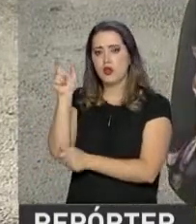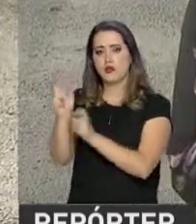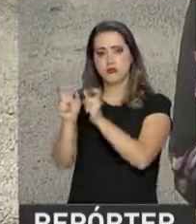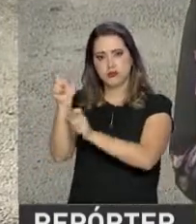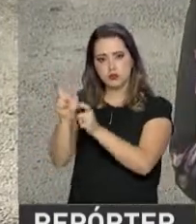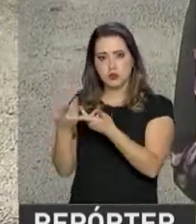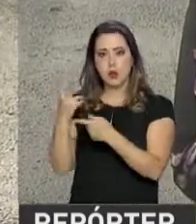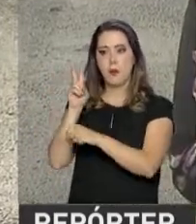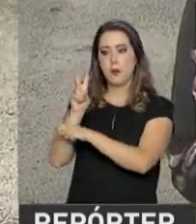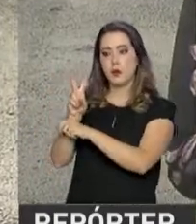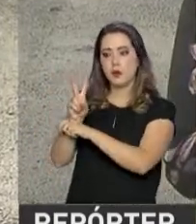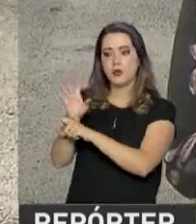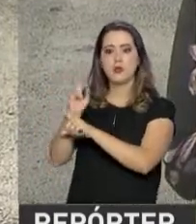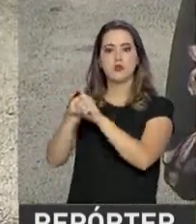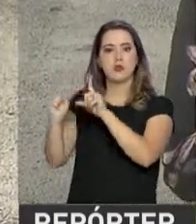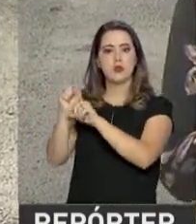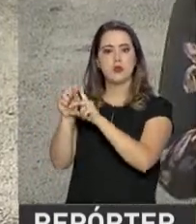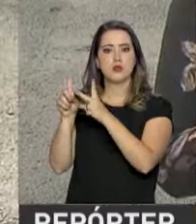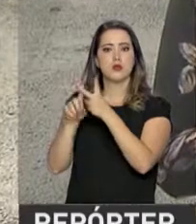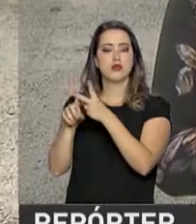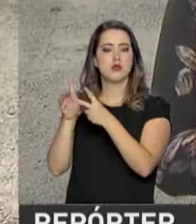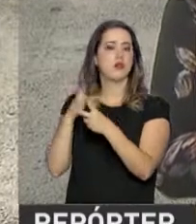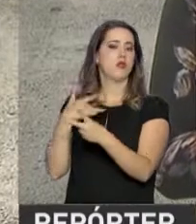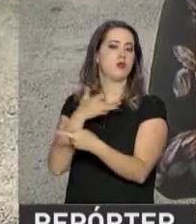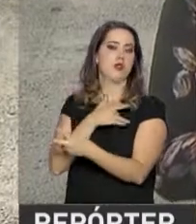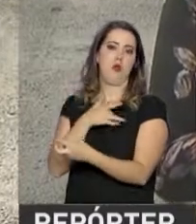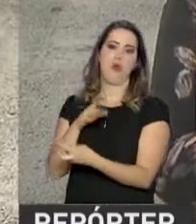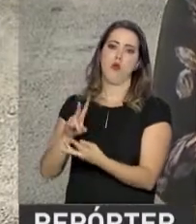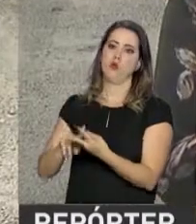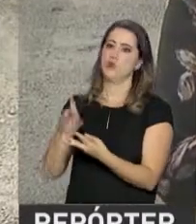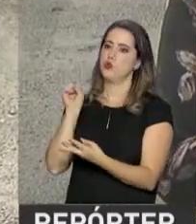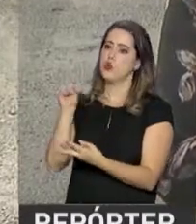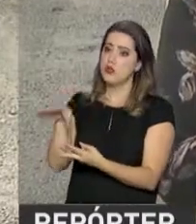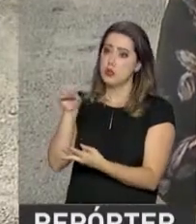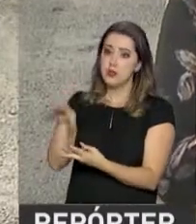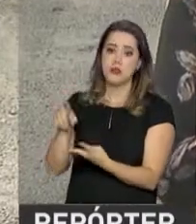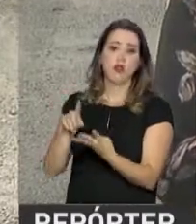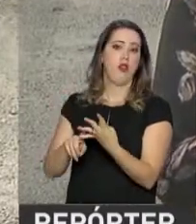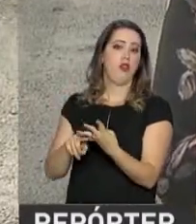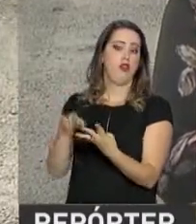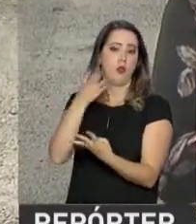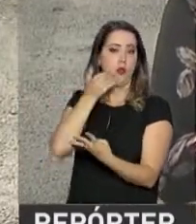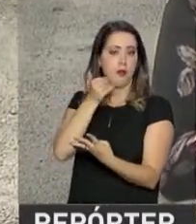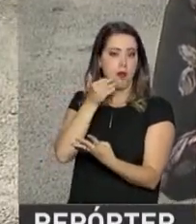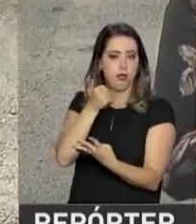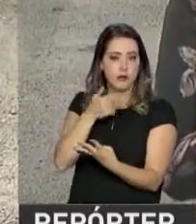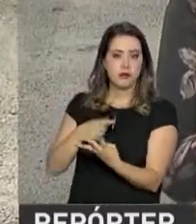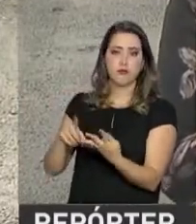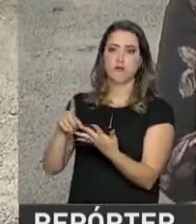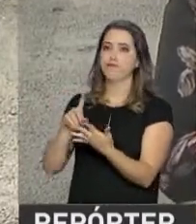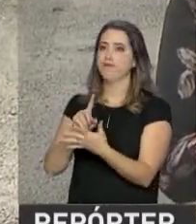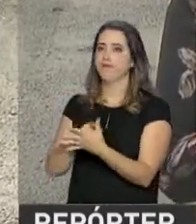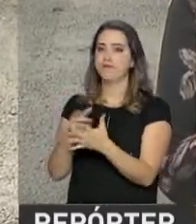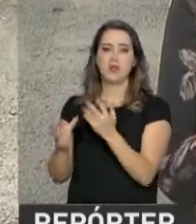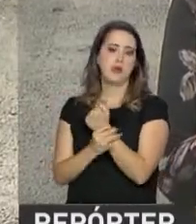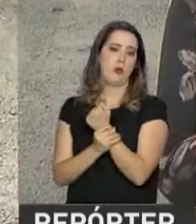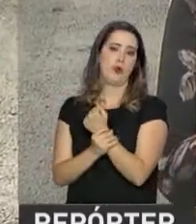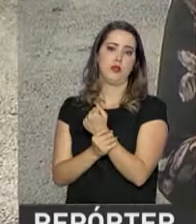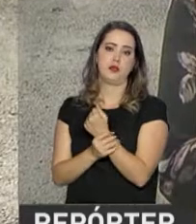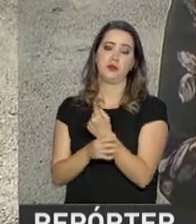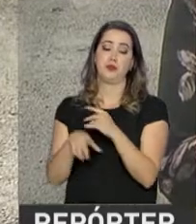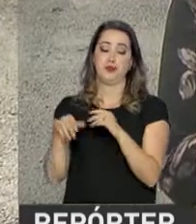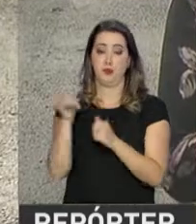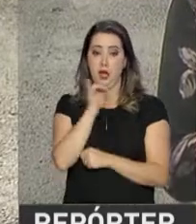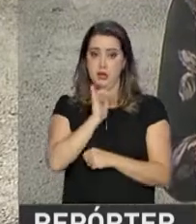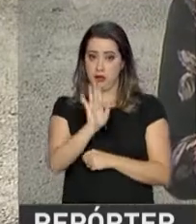como proteção social, saúde, educação, alimentação e segurança pública. O Exército, por exemplo, está à frente